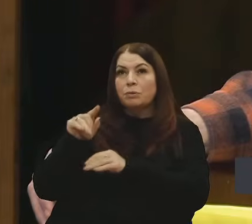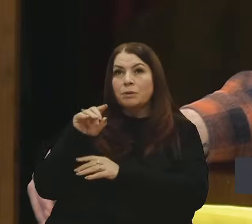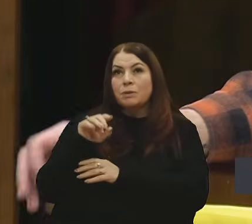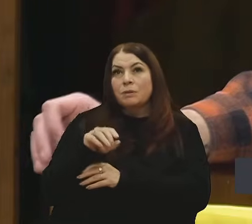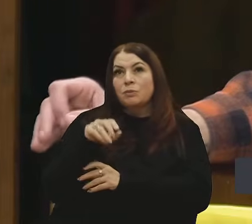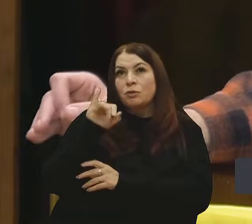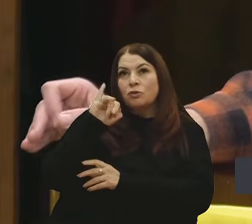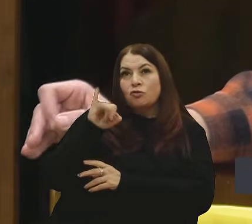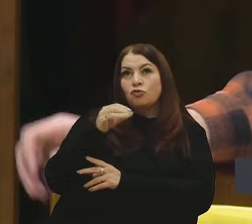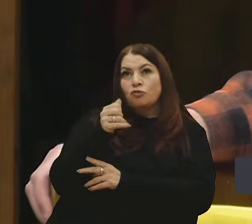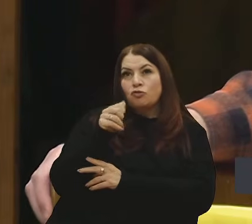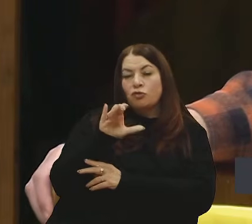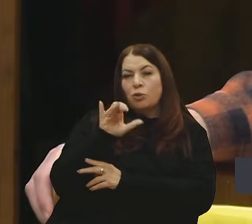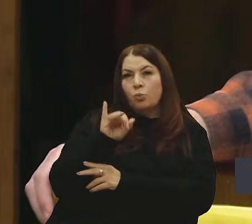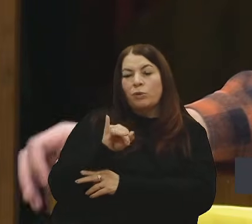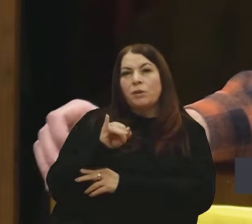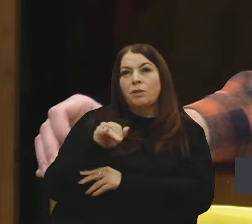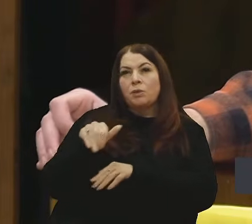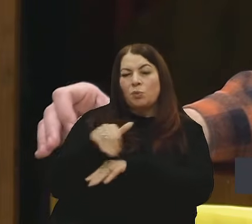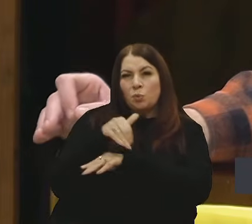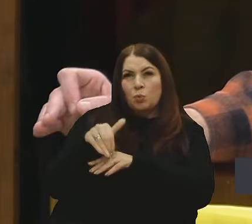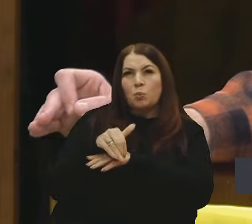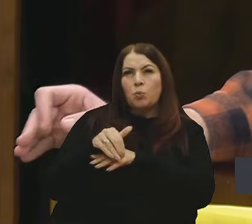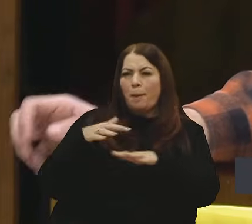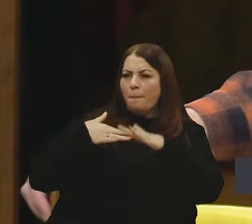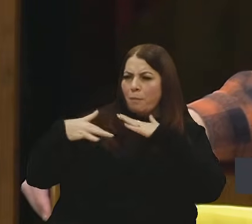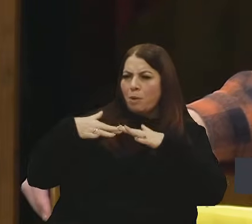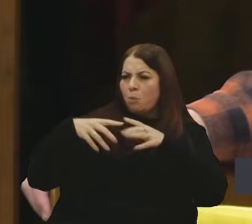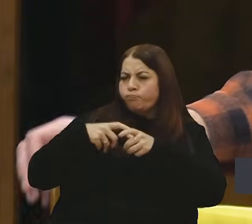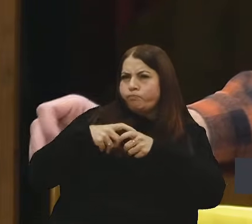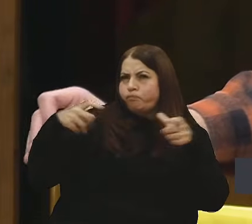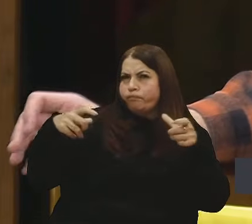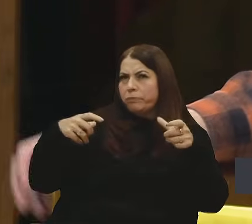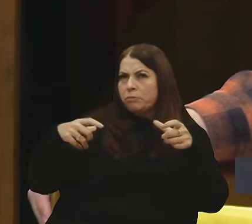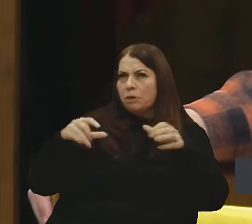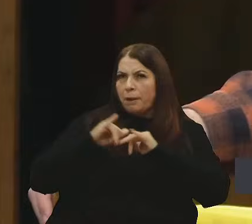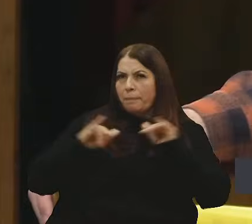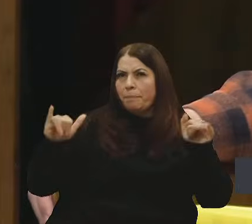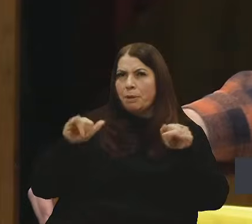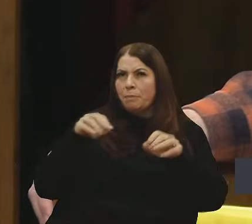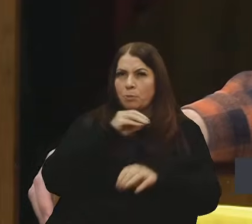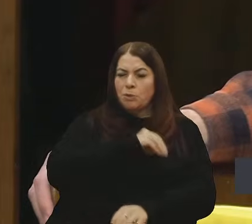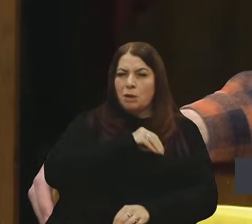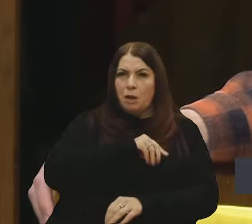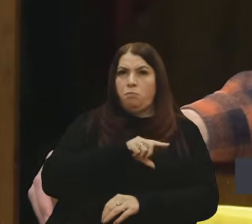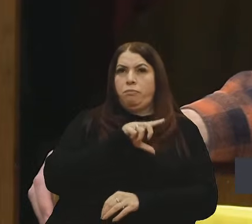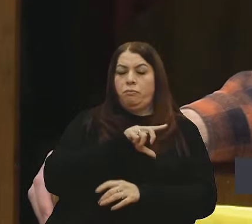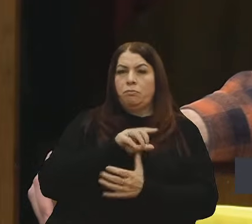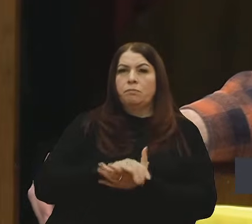ônibus, com estrada de chão, numa mobilização gigante nas campanhas salariais.